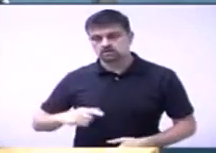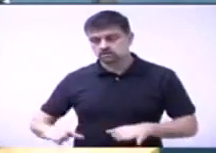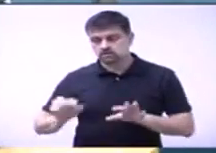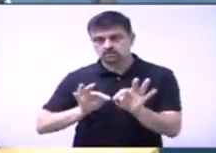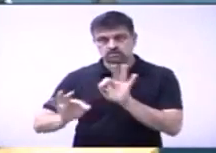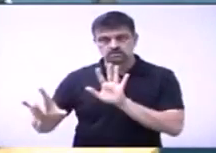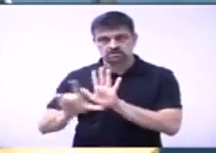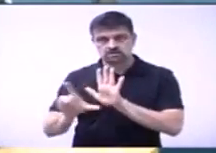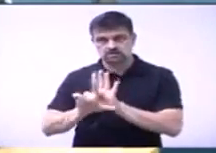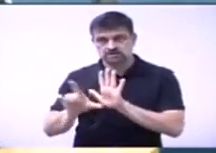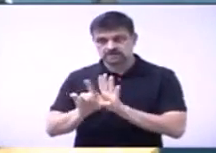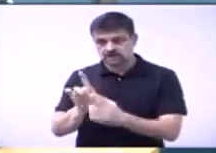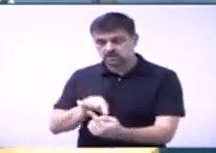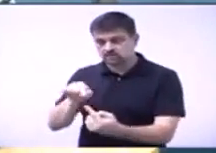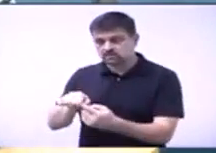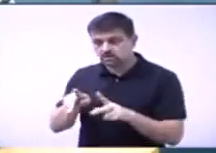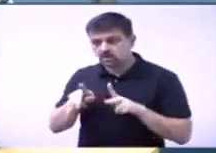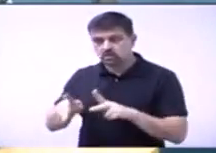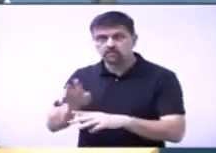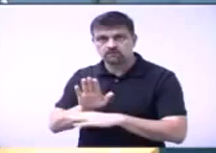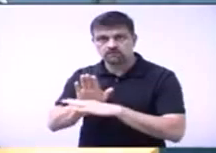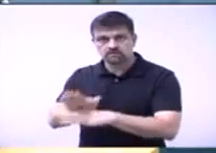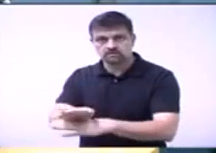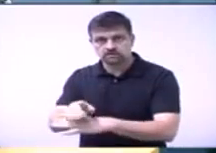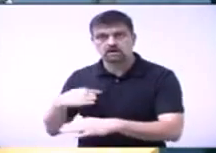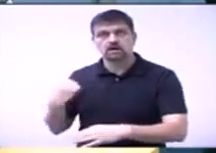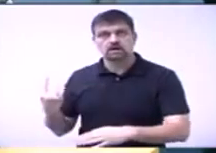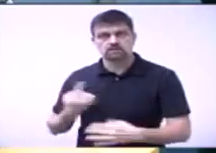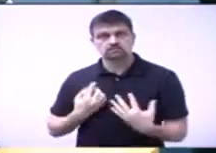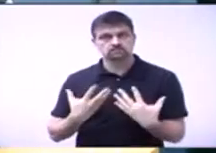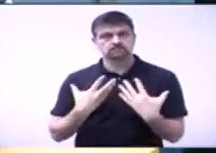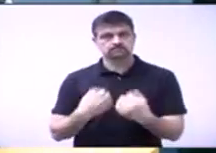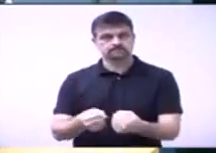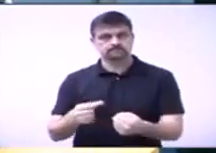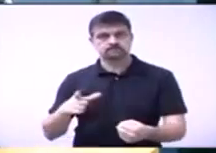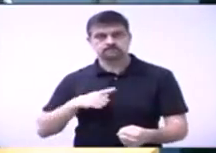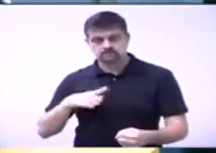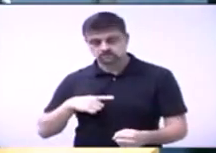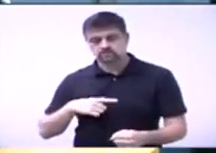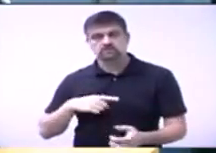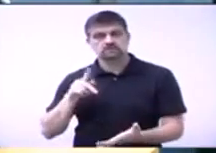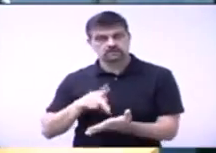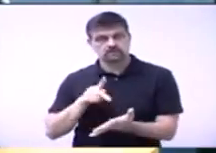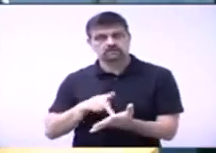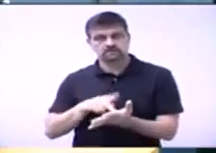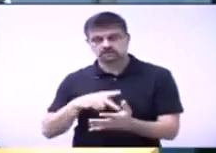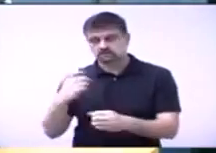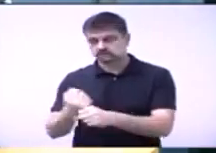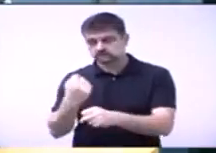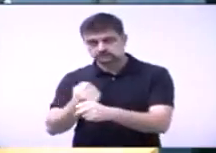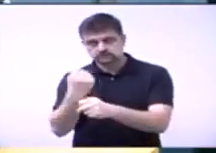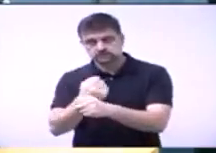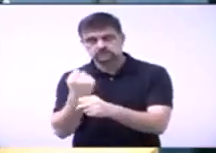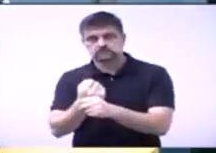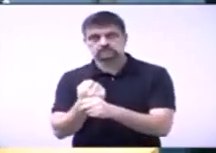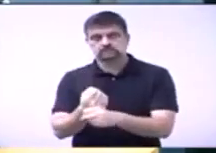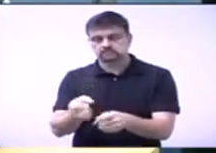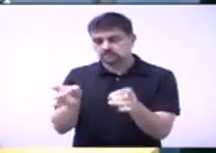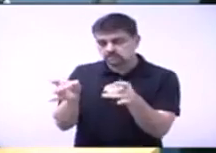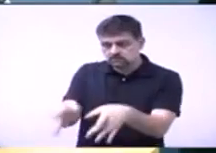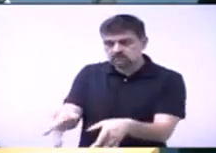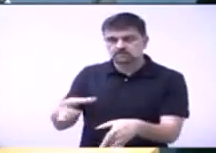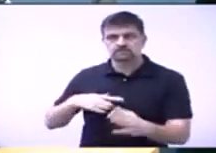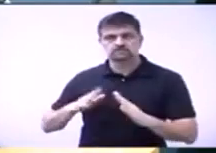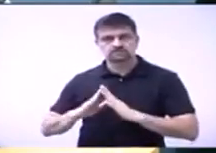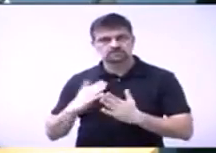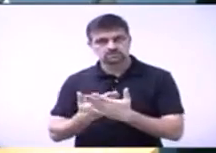vieram em benefício. E acredito mesmo que existiam muitas obras abandonadas, assim como estava a Escola Lozano,